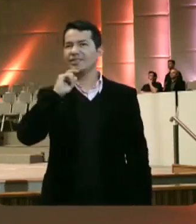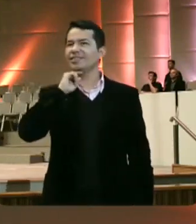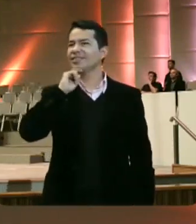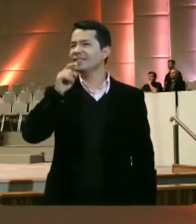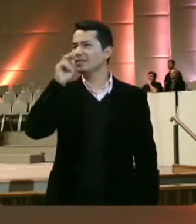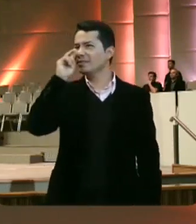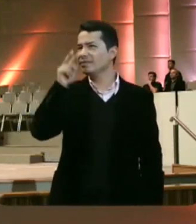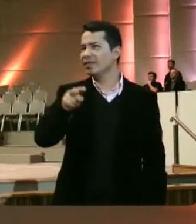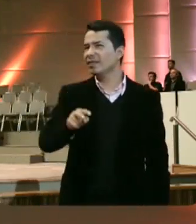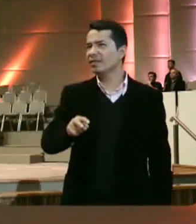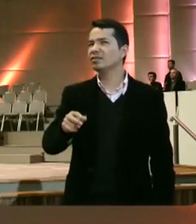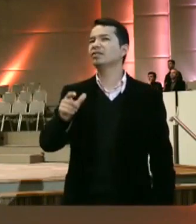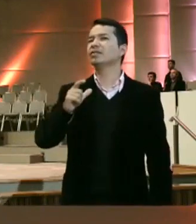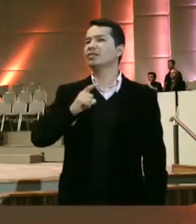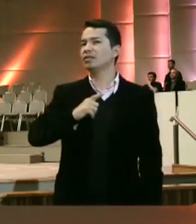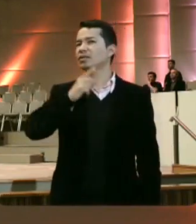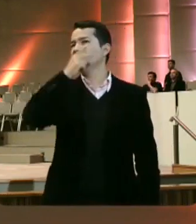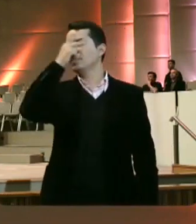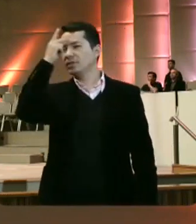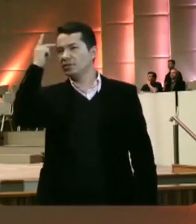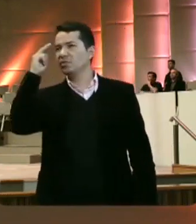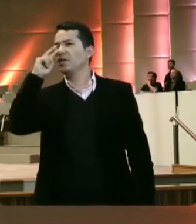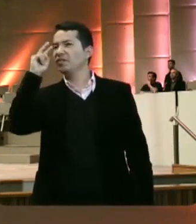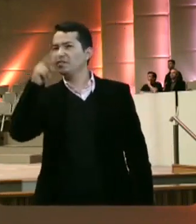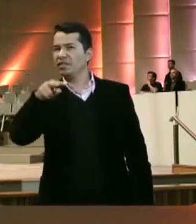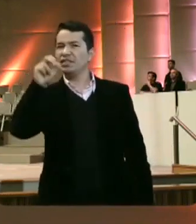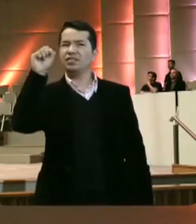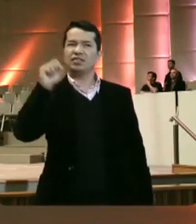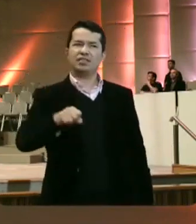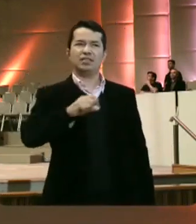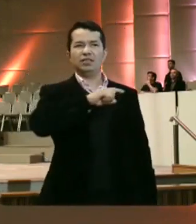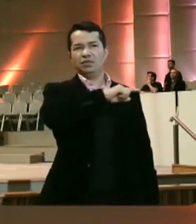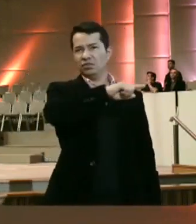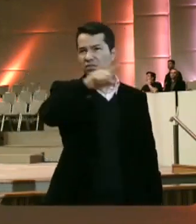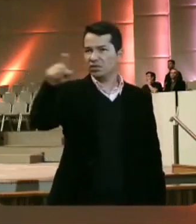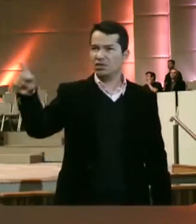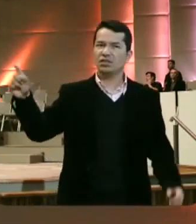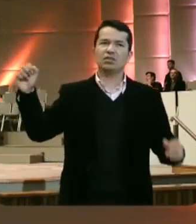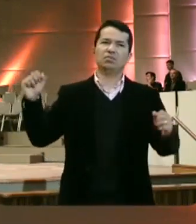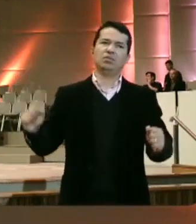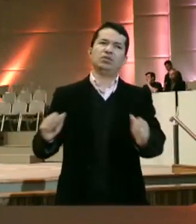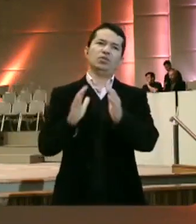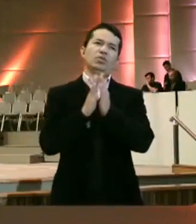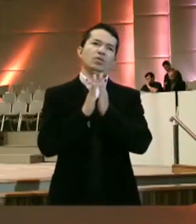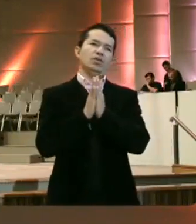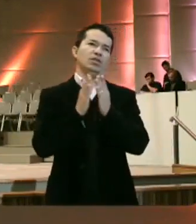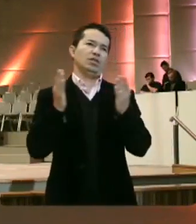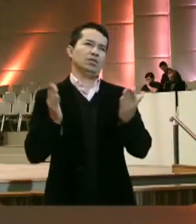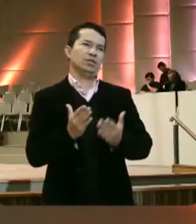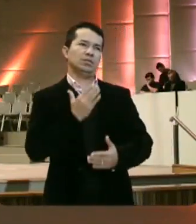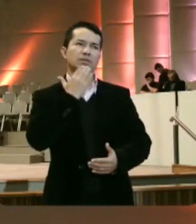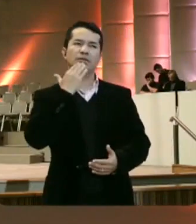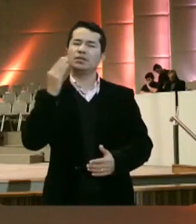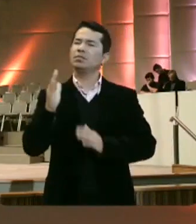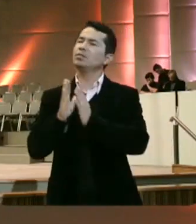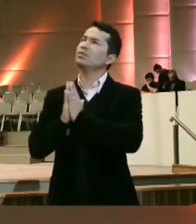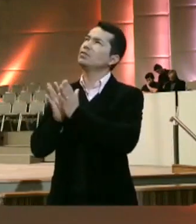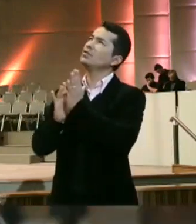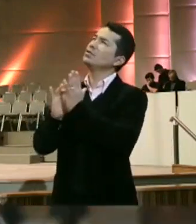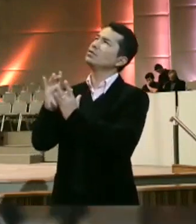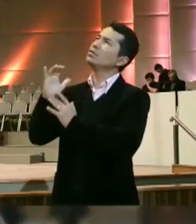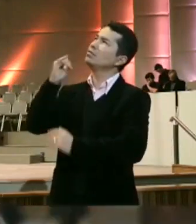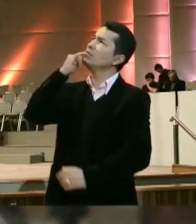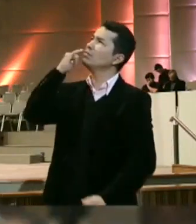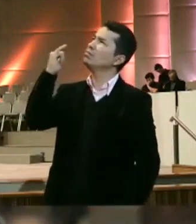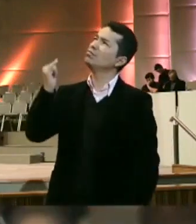Porque Ele é o médico dos médicos que trabalha a nossa vida. Curva a sua fronte, fala com Jesus agora. Conversa